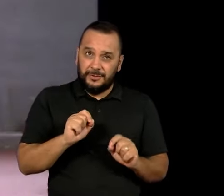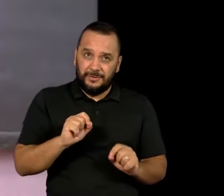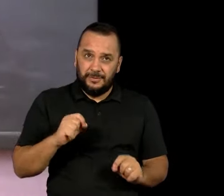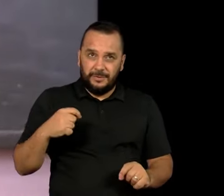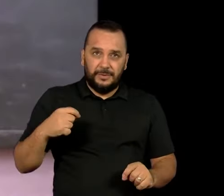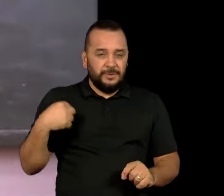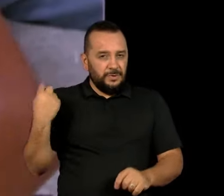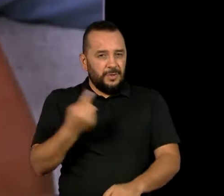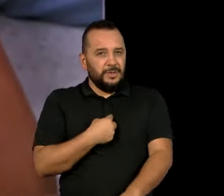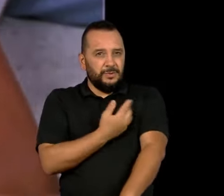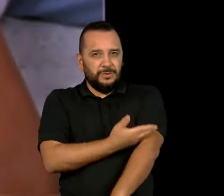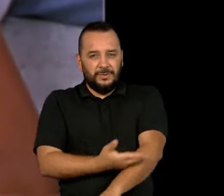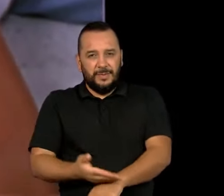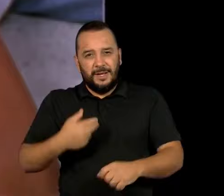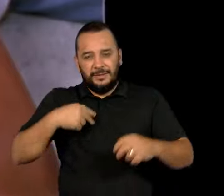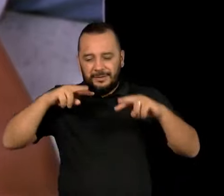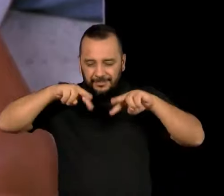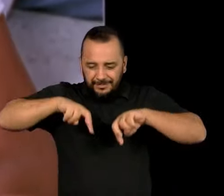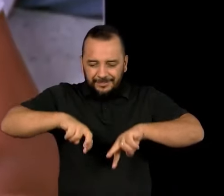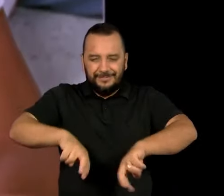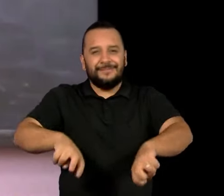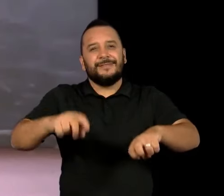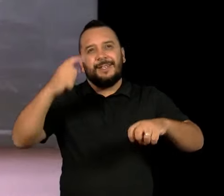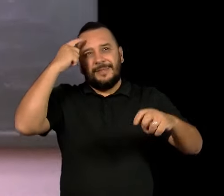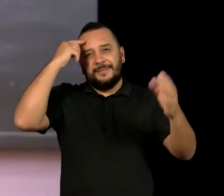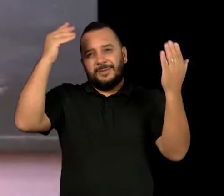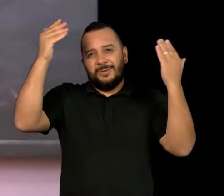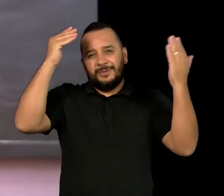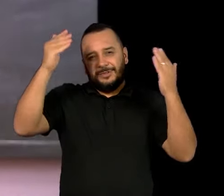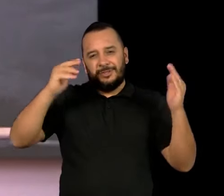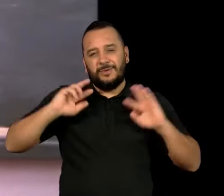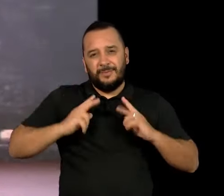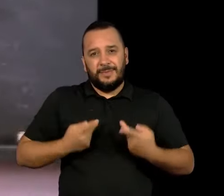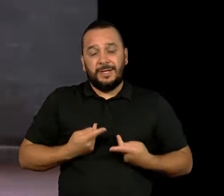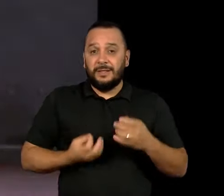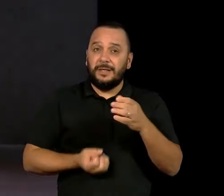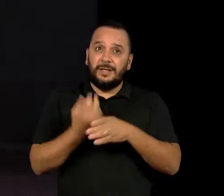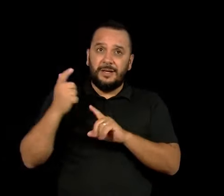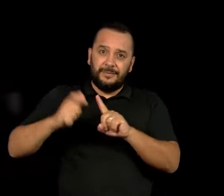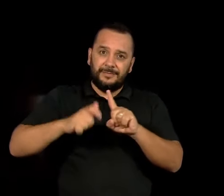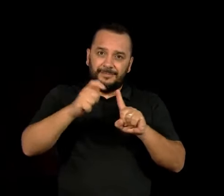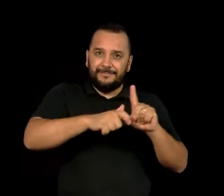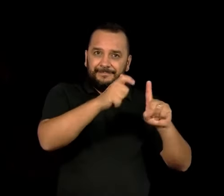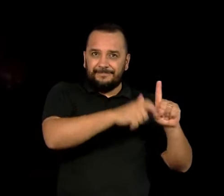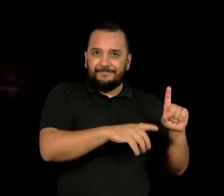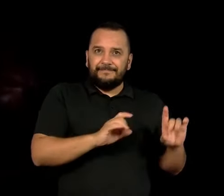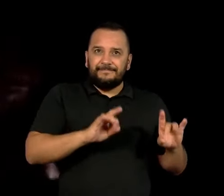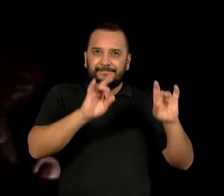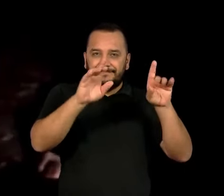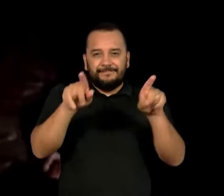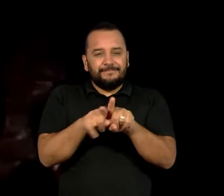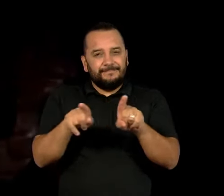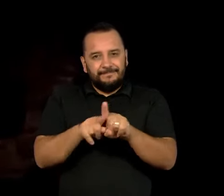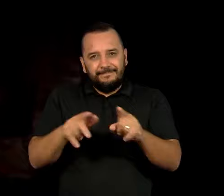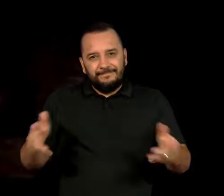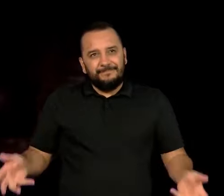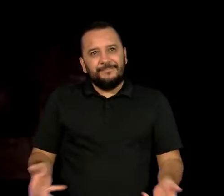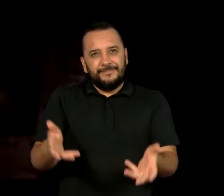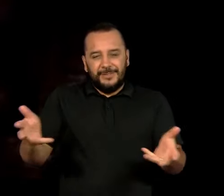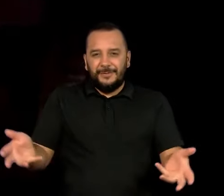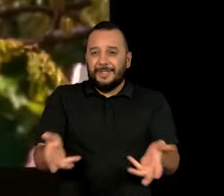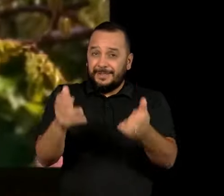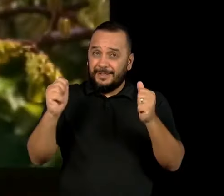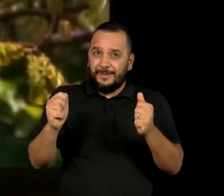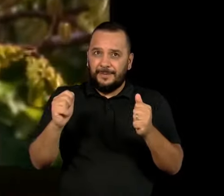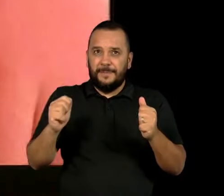costumam mergulhar fundo na psique humana para criar personagens multidimensionais e motivações verossímeis,